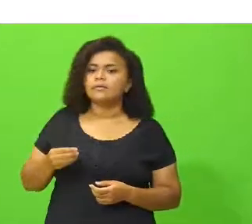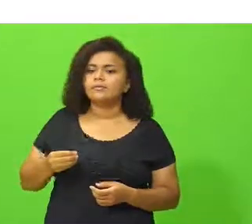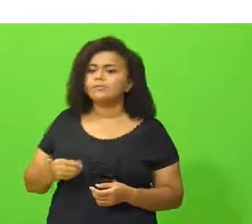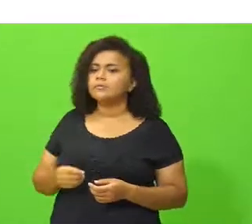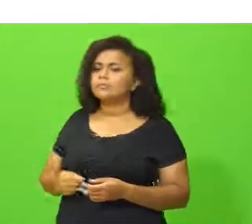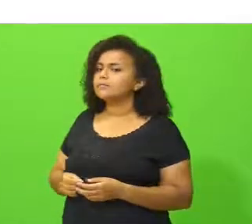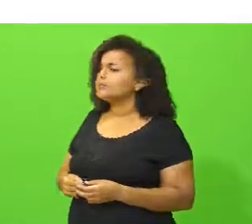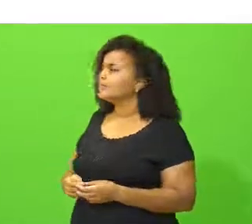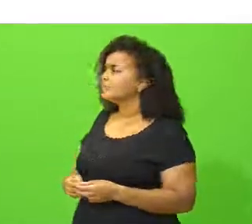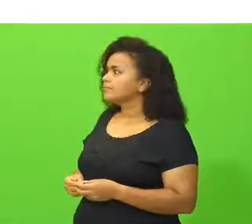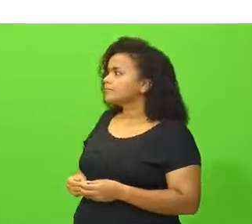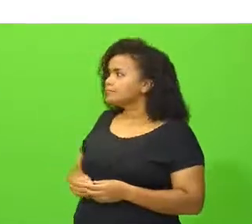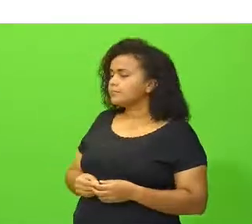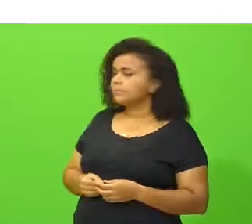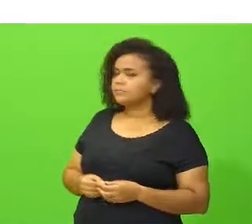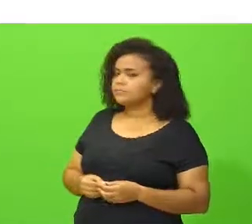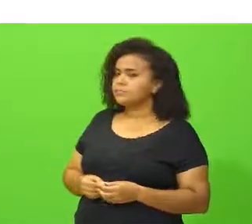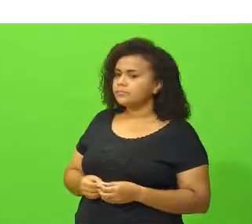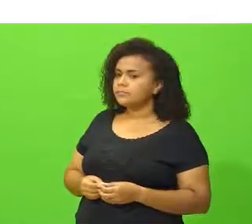que